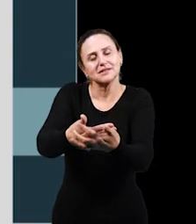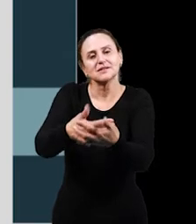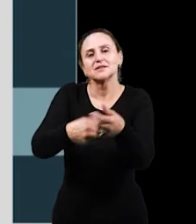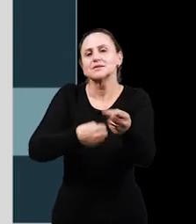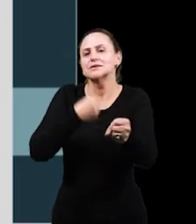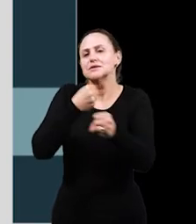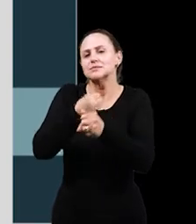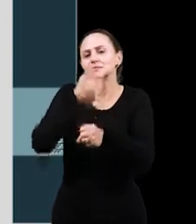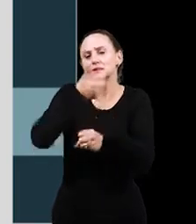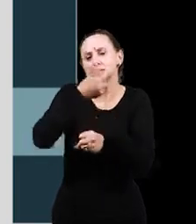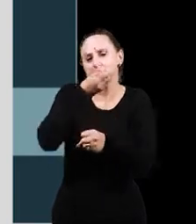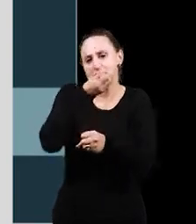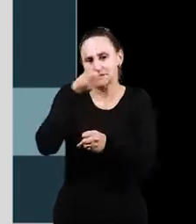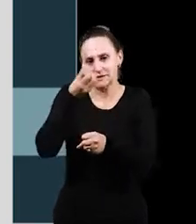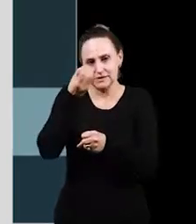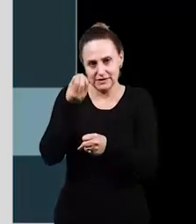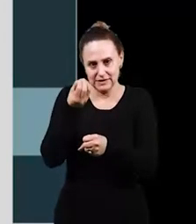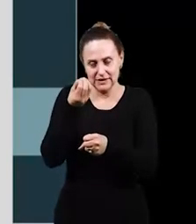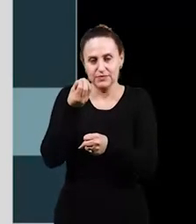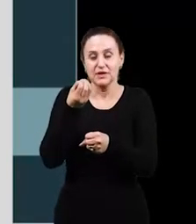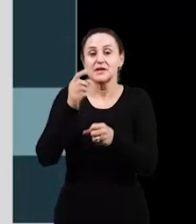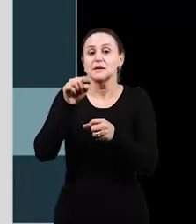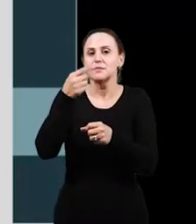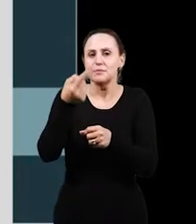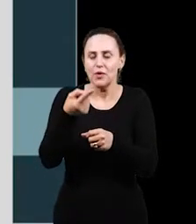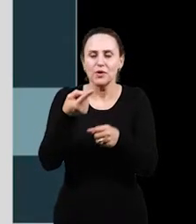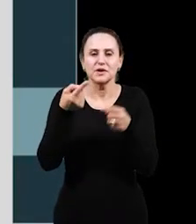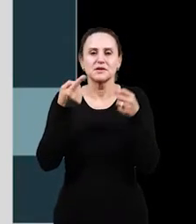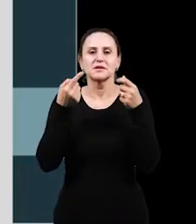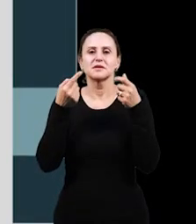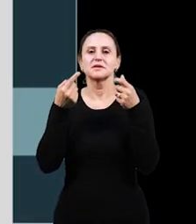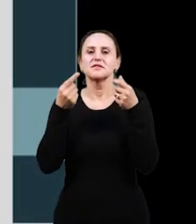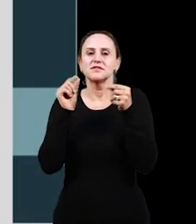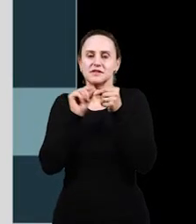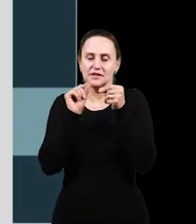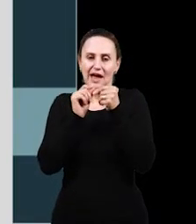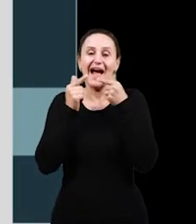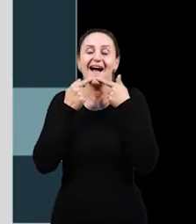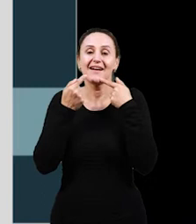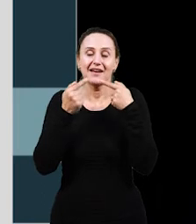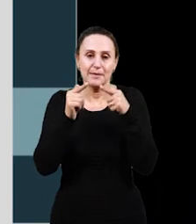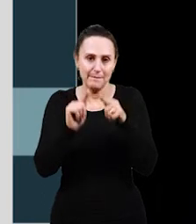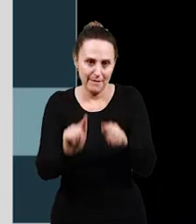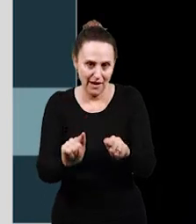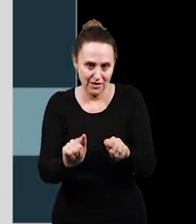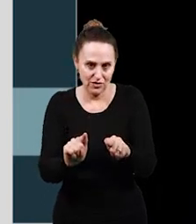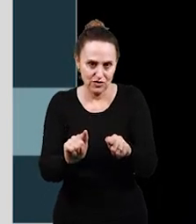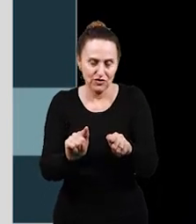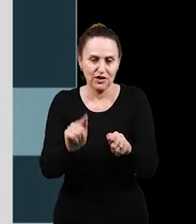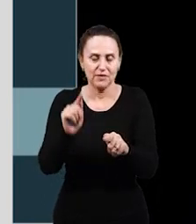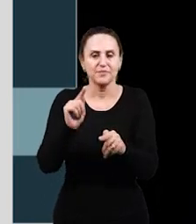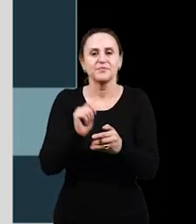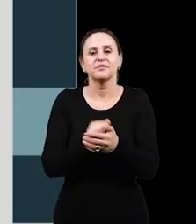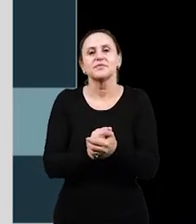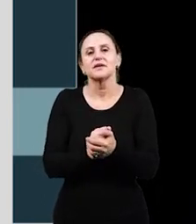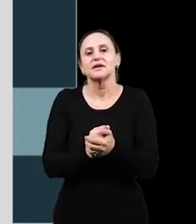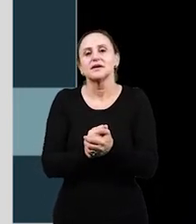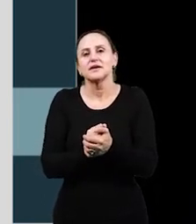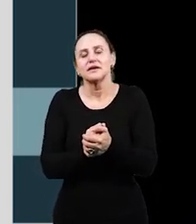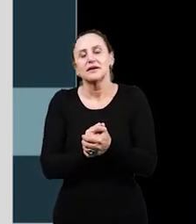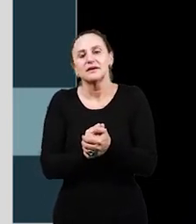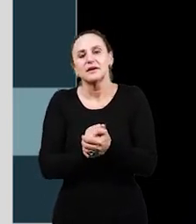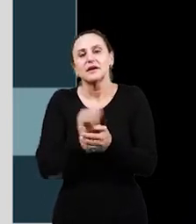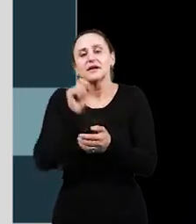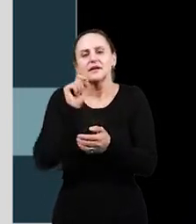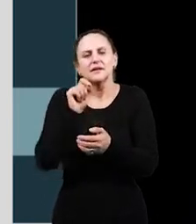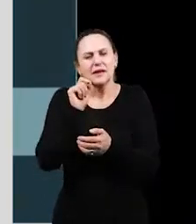1660 quando foi publicada a gramática geral e racional de Porto Real e a porque o ela